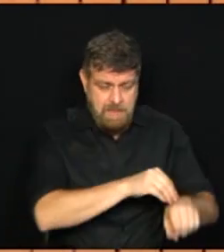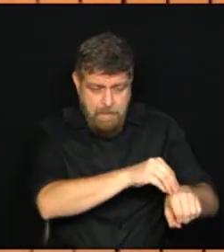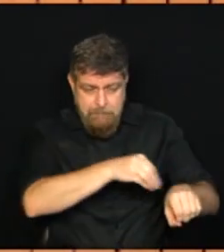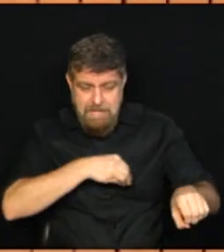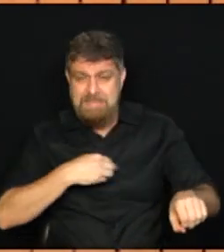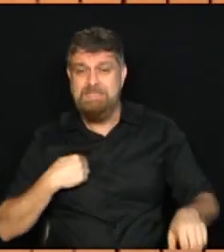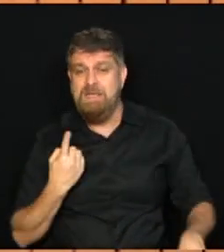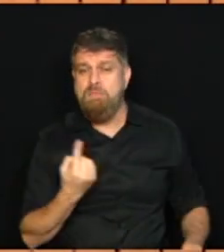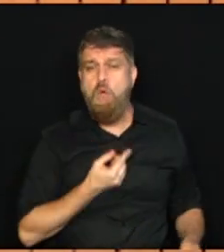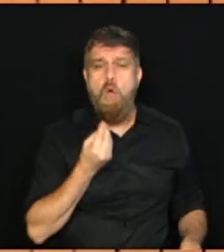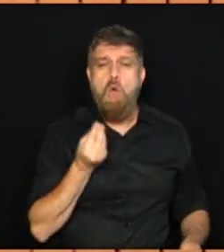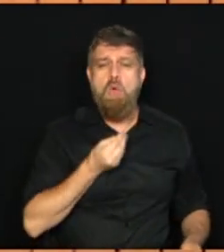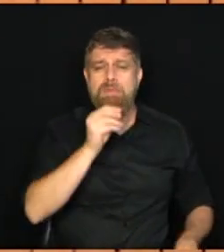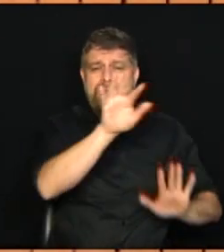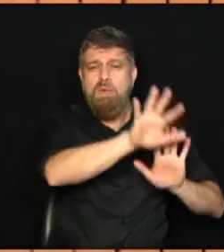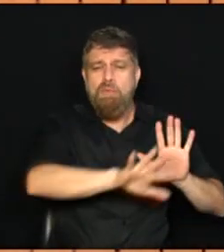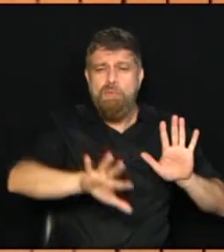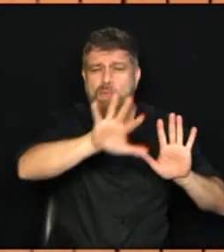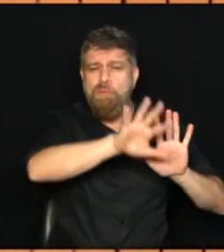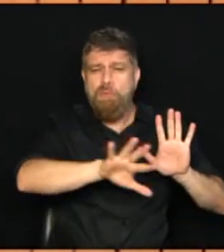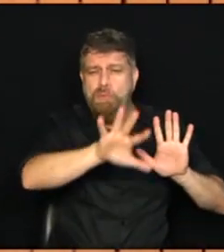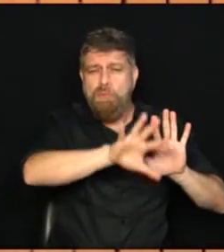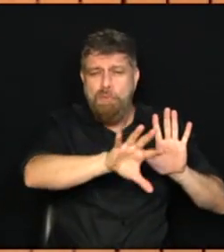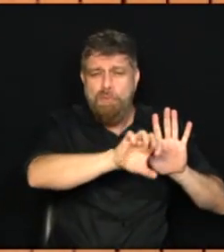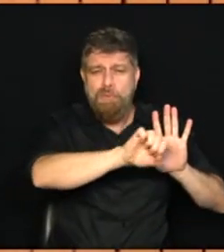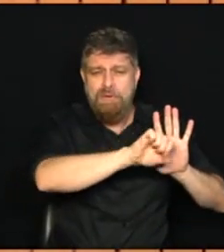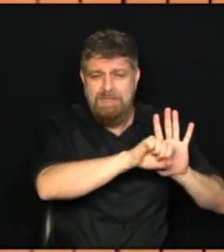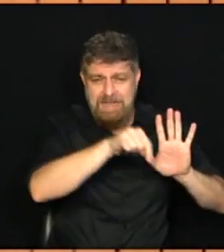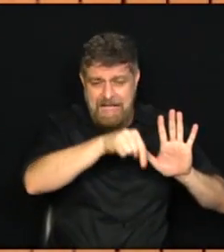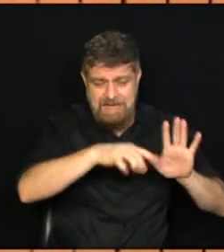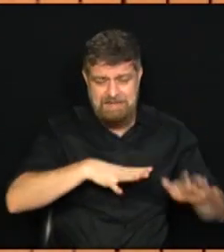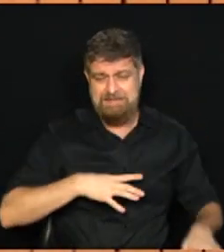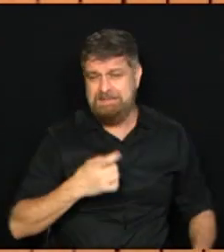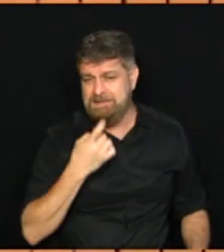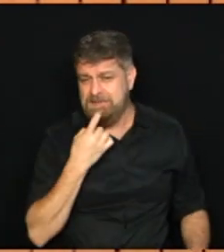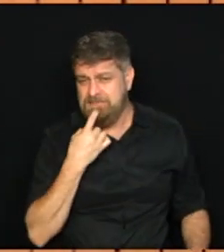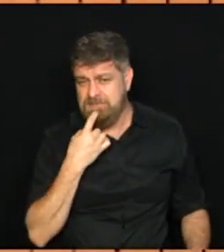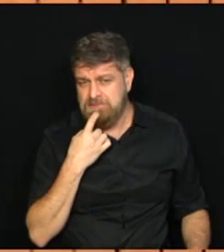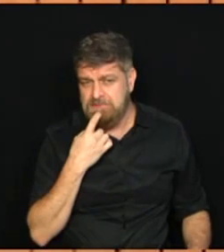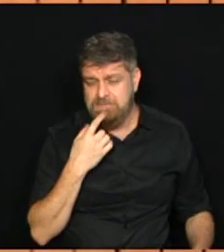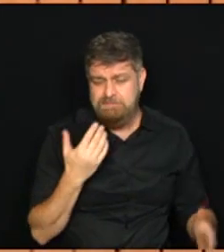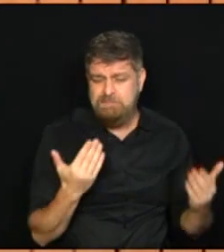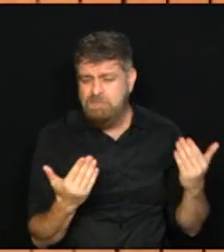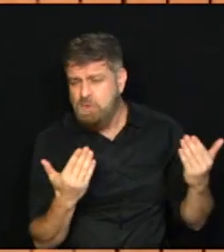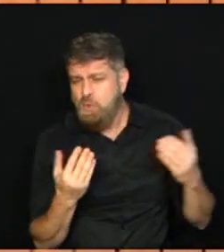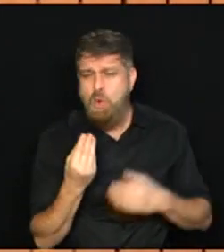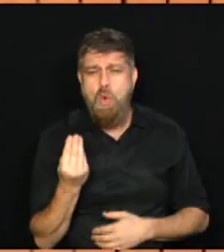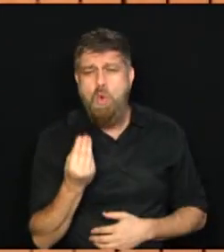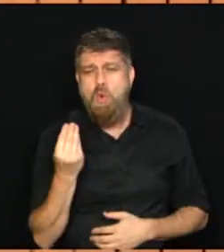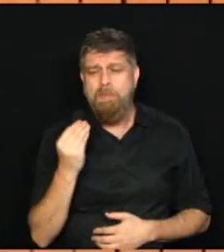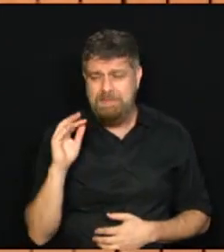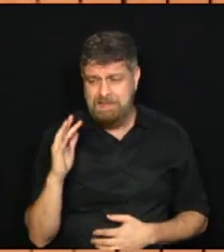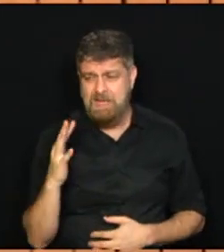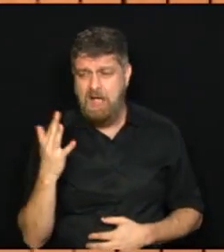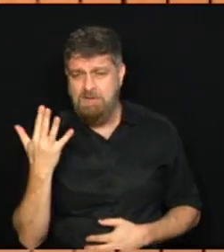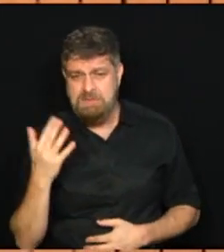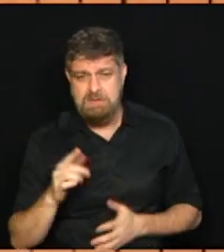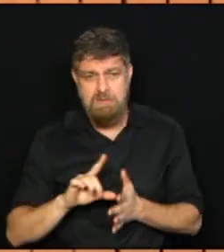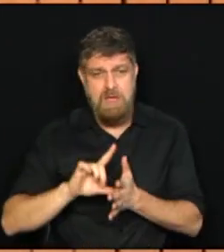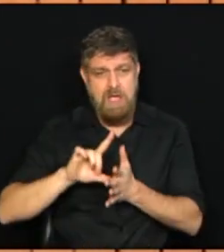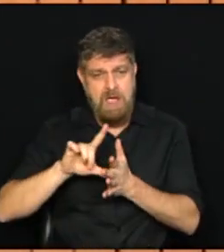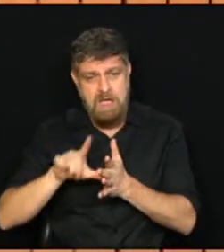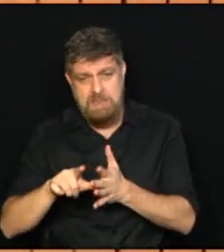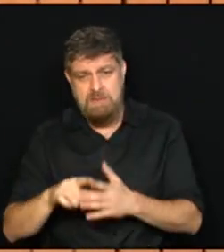cenário da cidade de Campinas, qual seria a situação real nossa, e aí, em seguida,